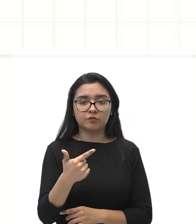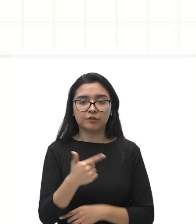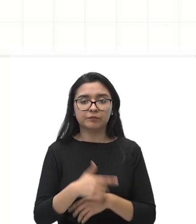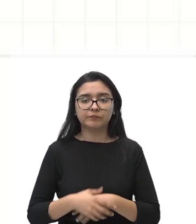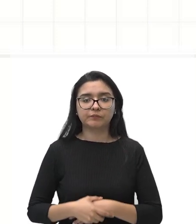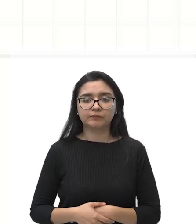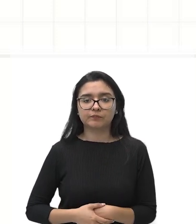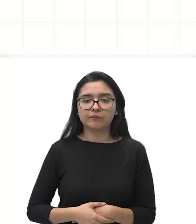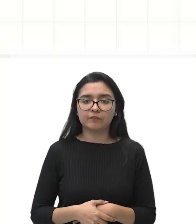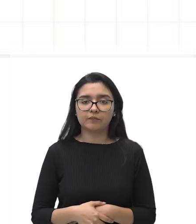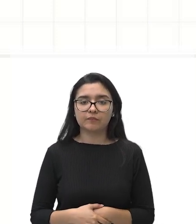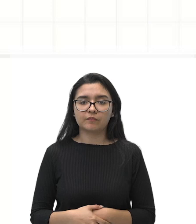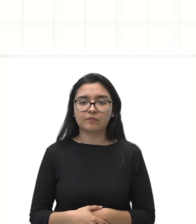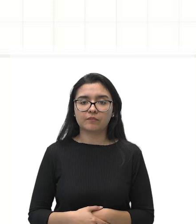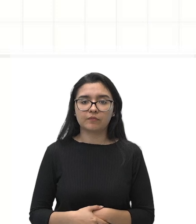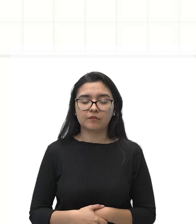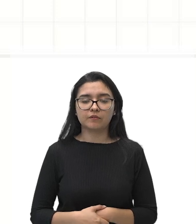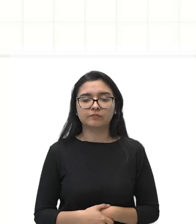22.